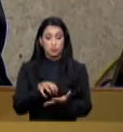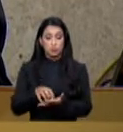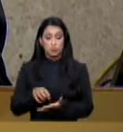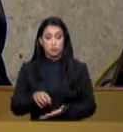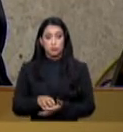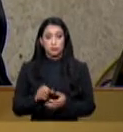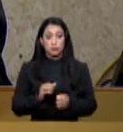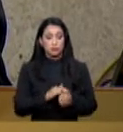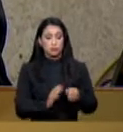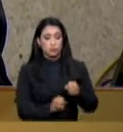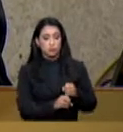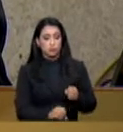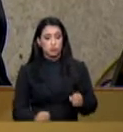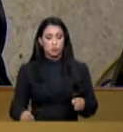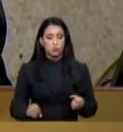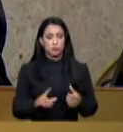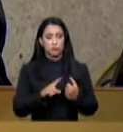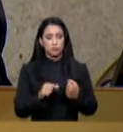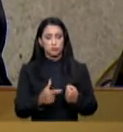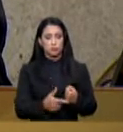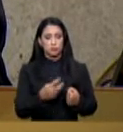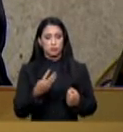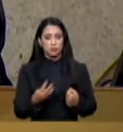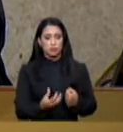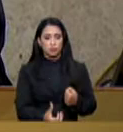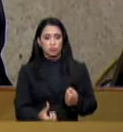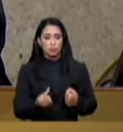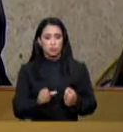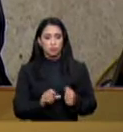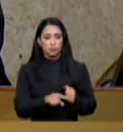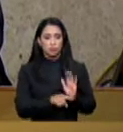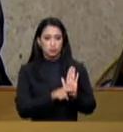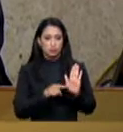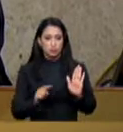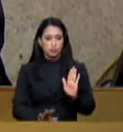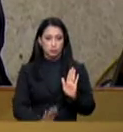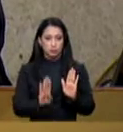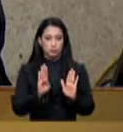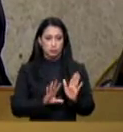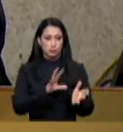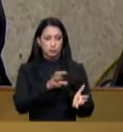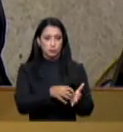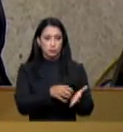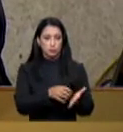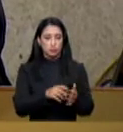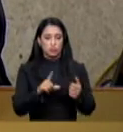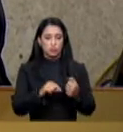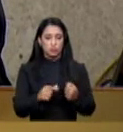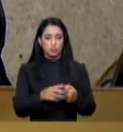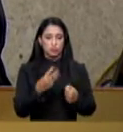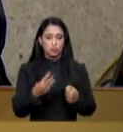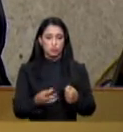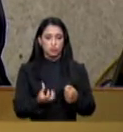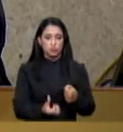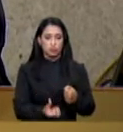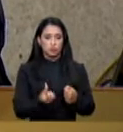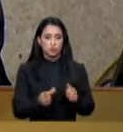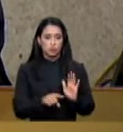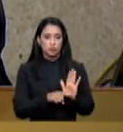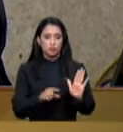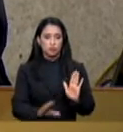de saneamento básico, artigo 3º, 6º, alínea B, e os blocos de referência, artigo 3º, 6º, alínea